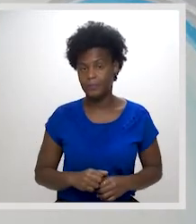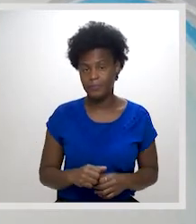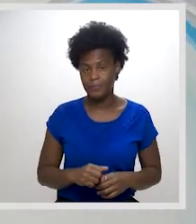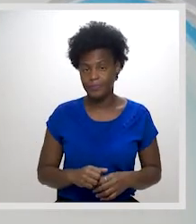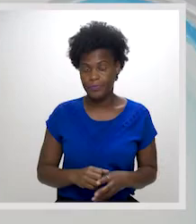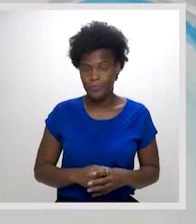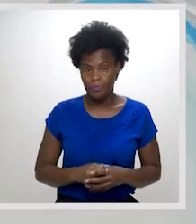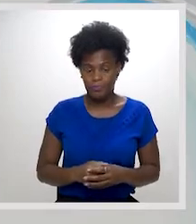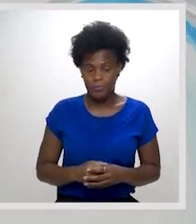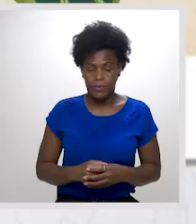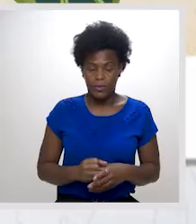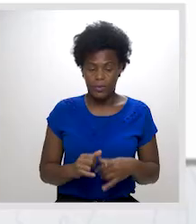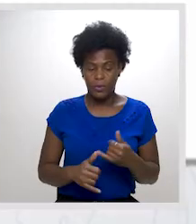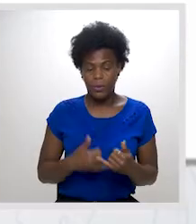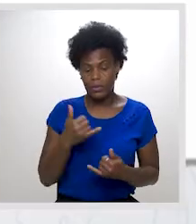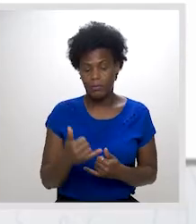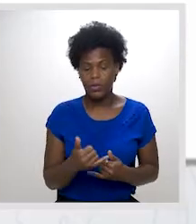propriamente dita.